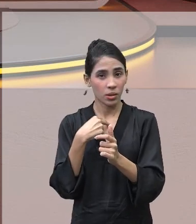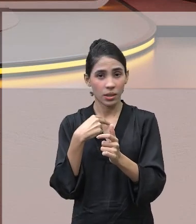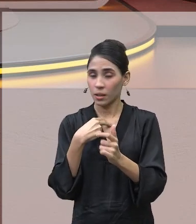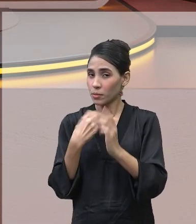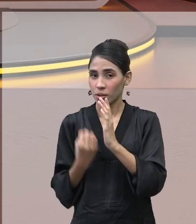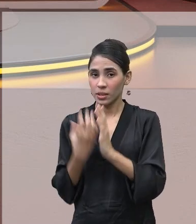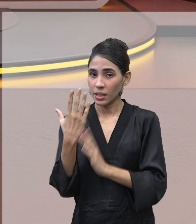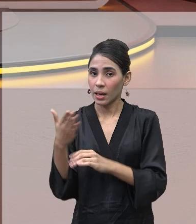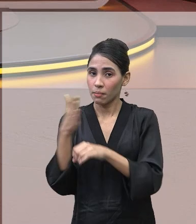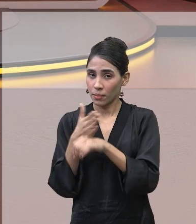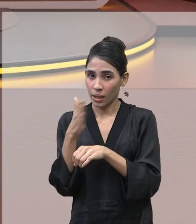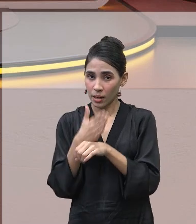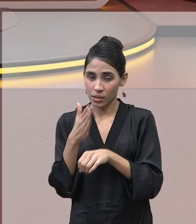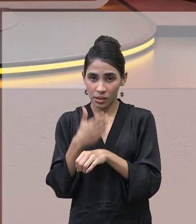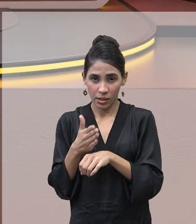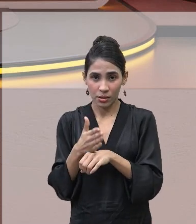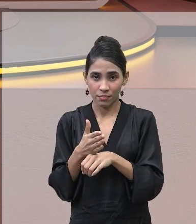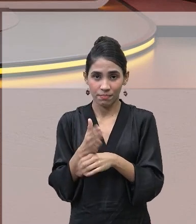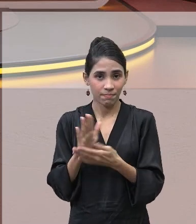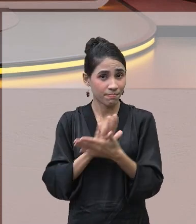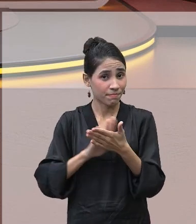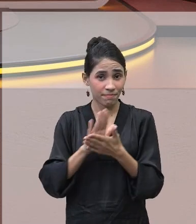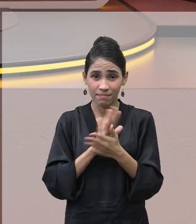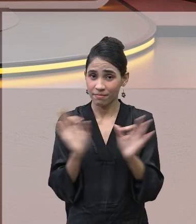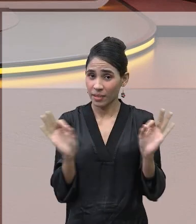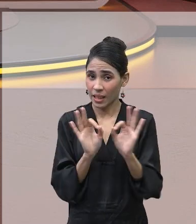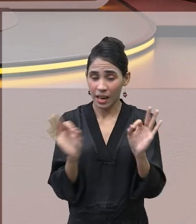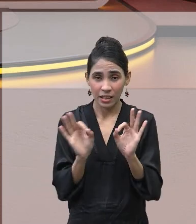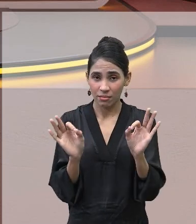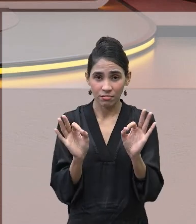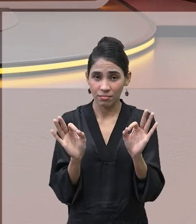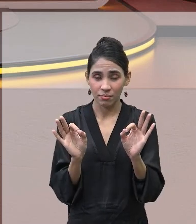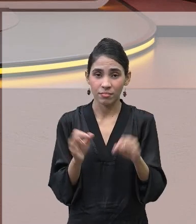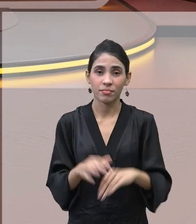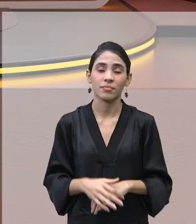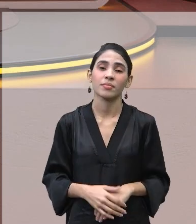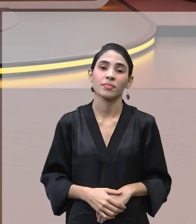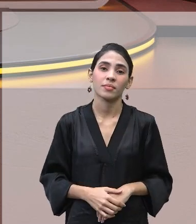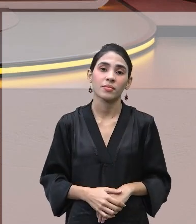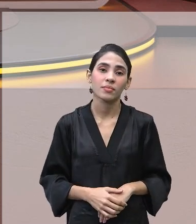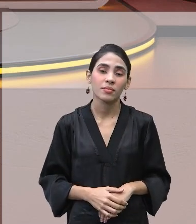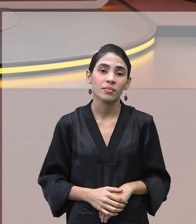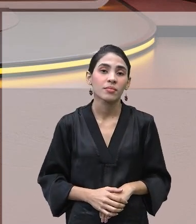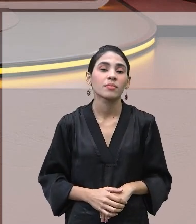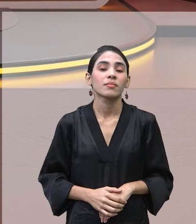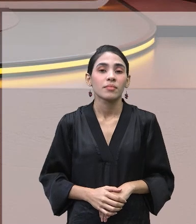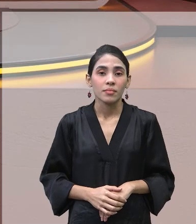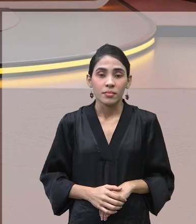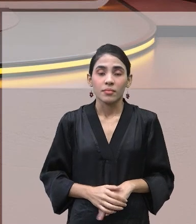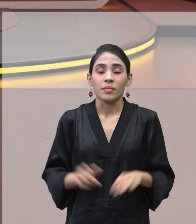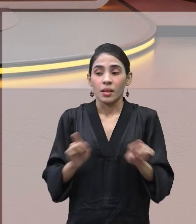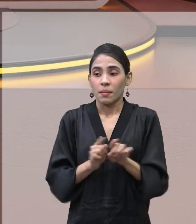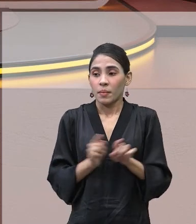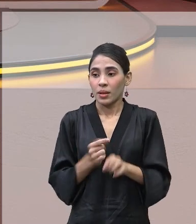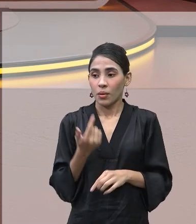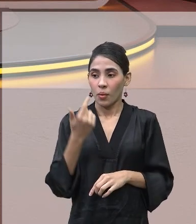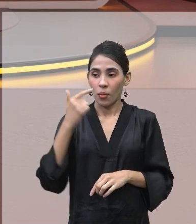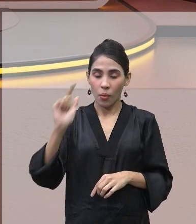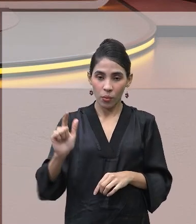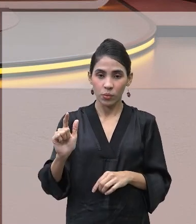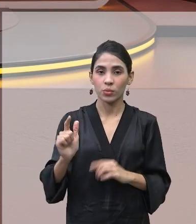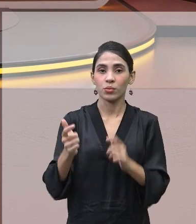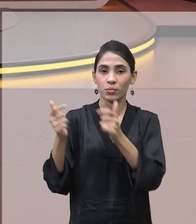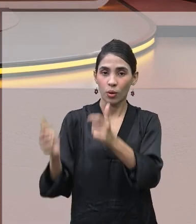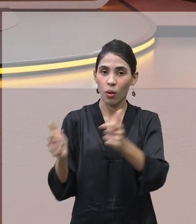implantar atividades de jeito algum, de natureza alguma. Em alguns outros lugares, em algumas